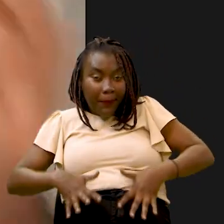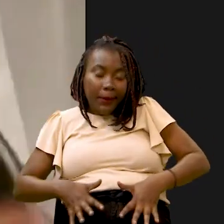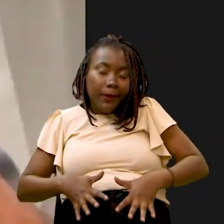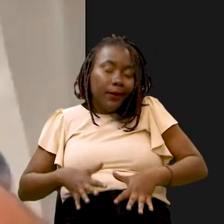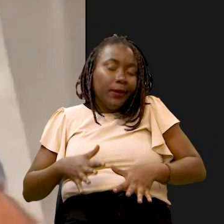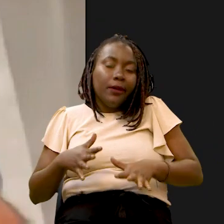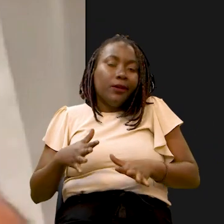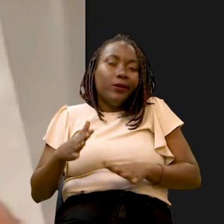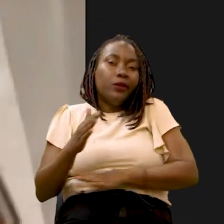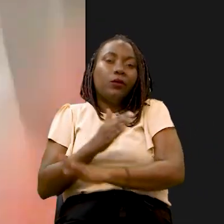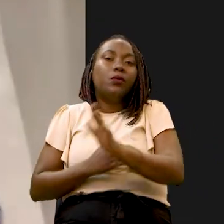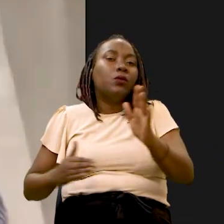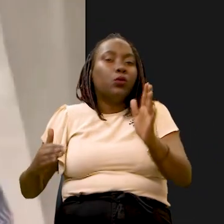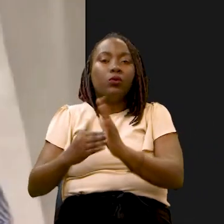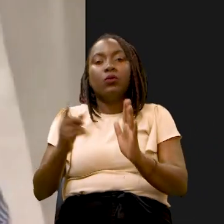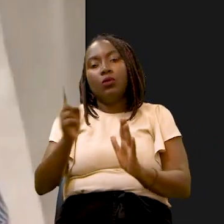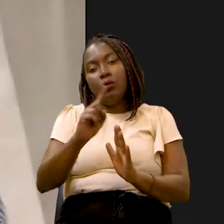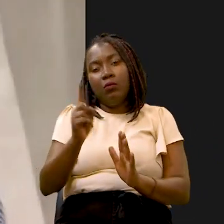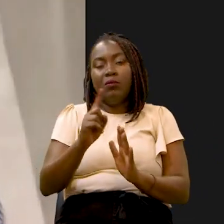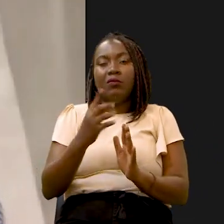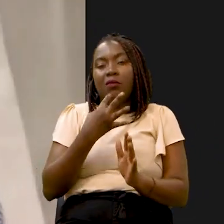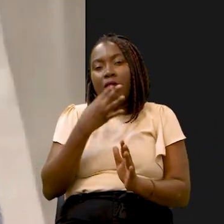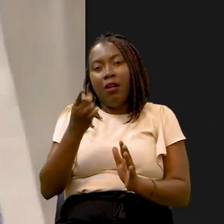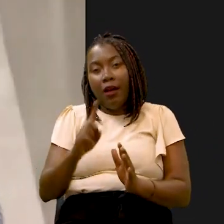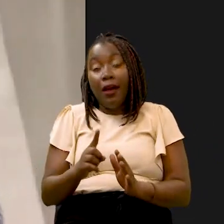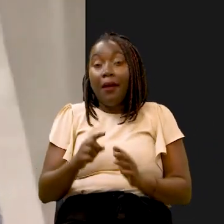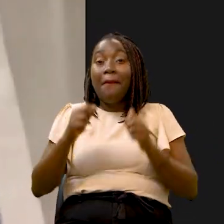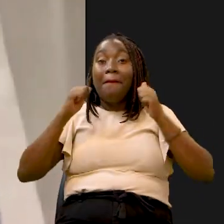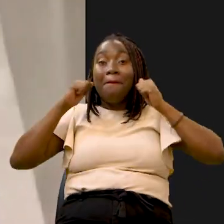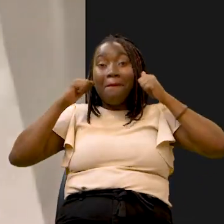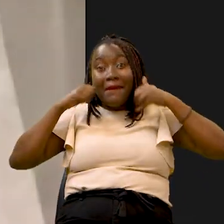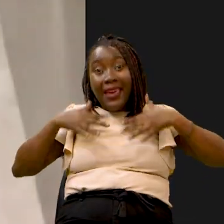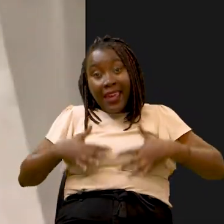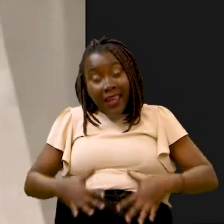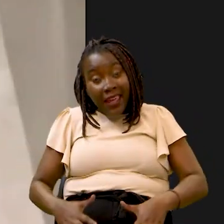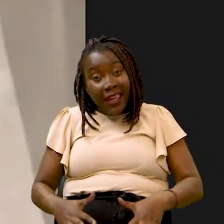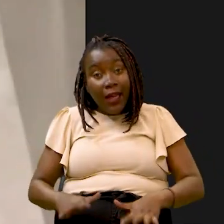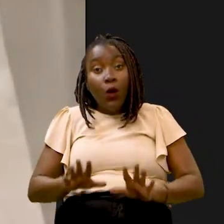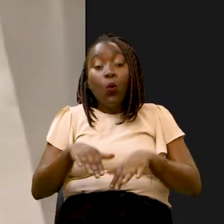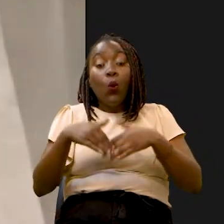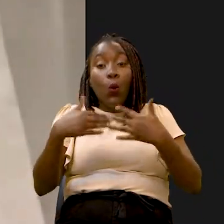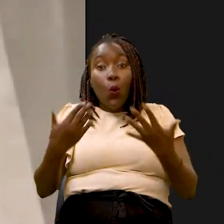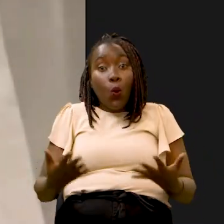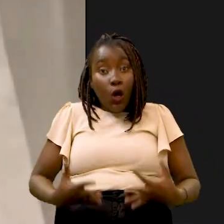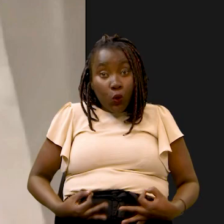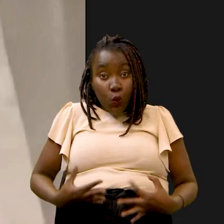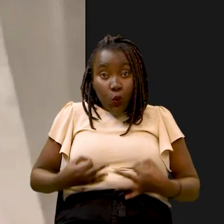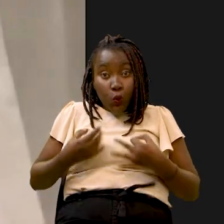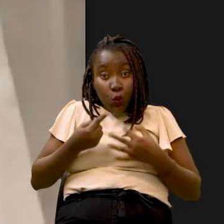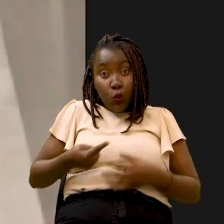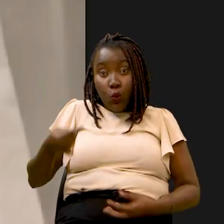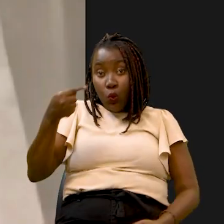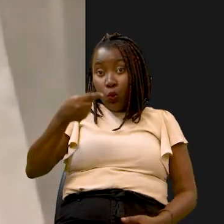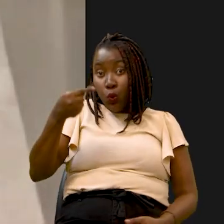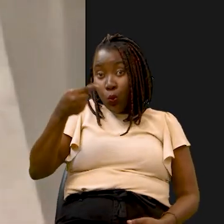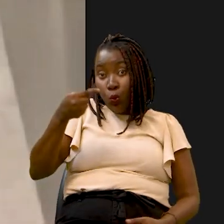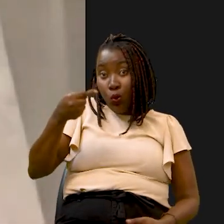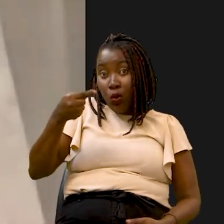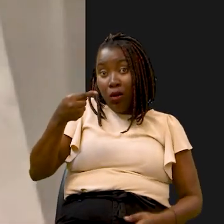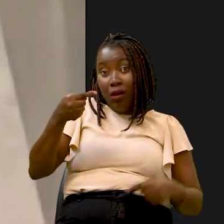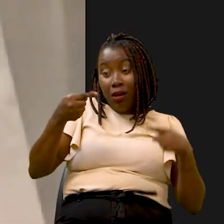aí talvez nem todo mundo esteja familiarizado, né? A metástase é quando o tumor